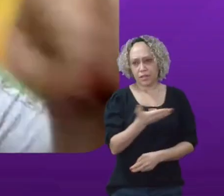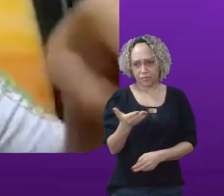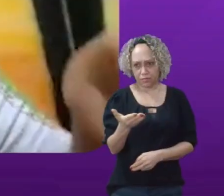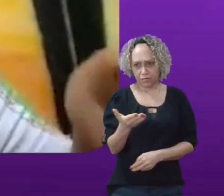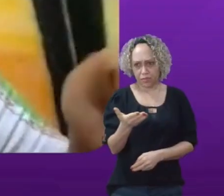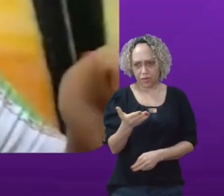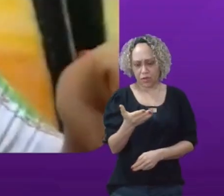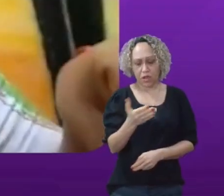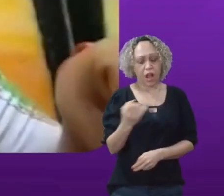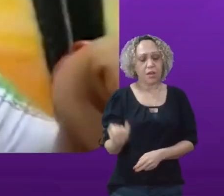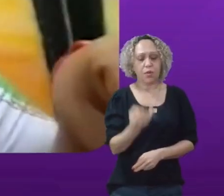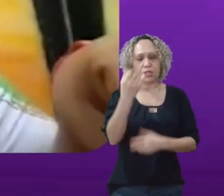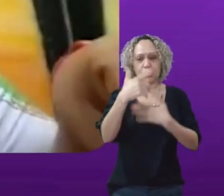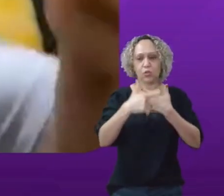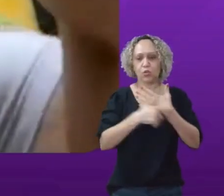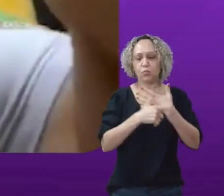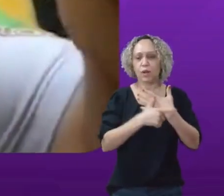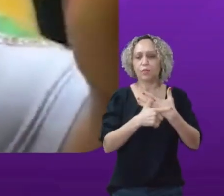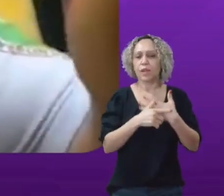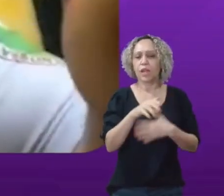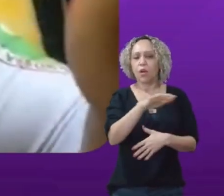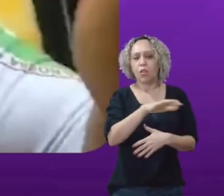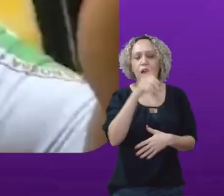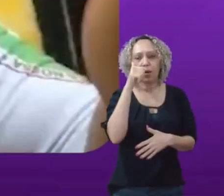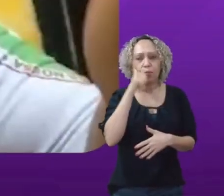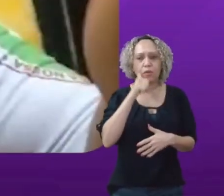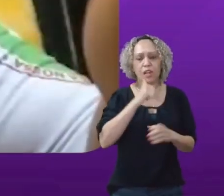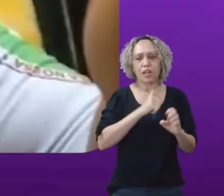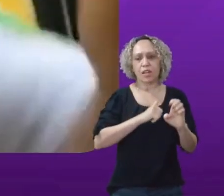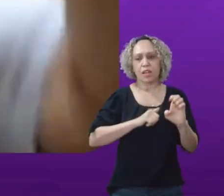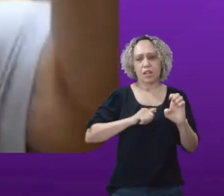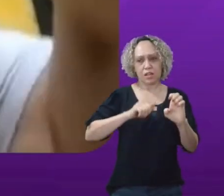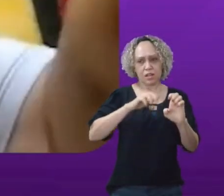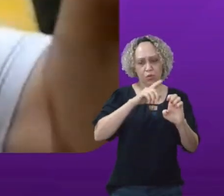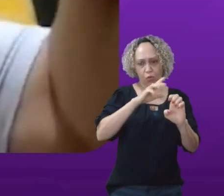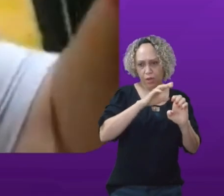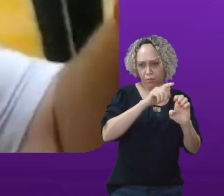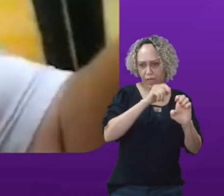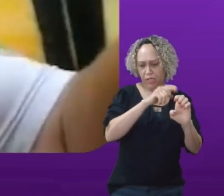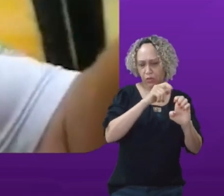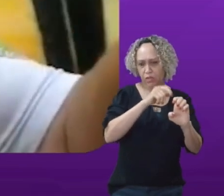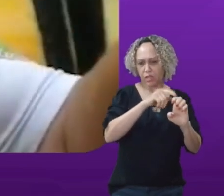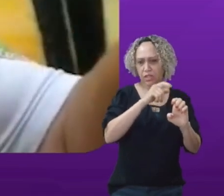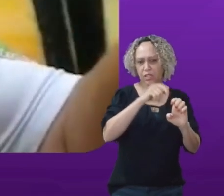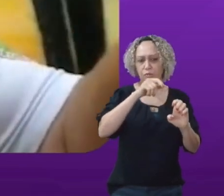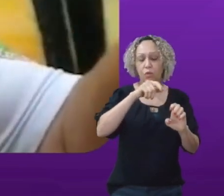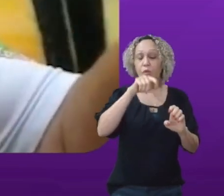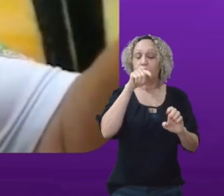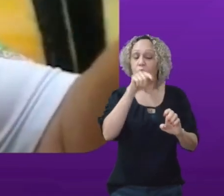no empreendedorismo, certo? Das periferias, que é a mulher da periferia